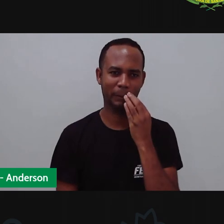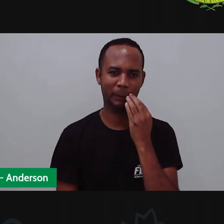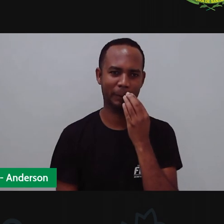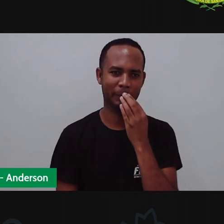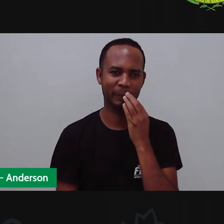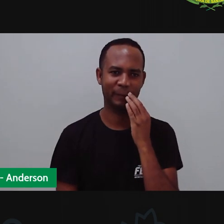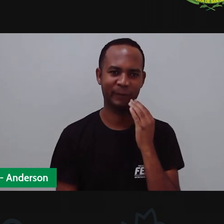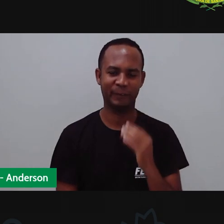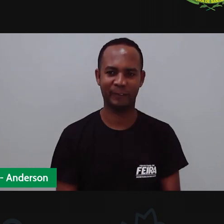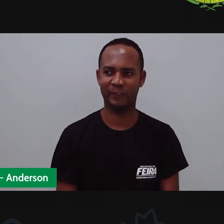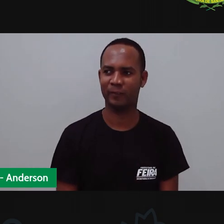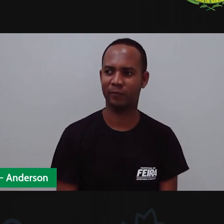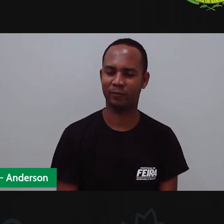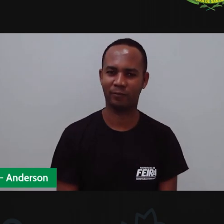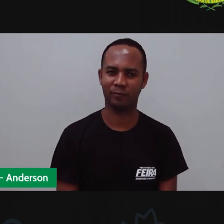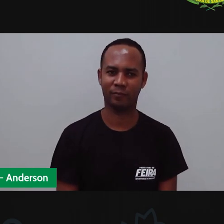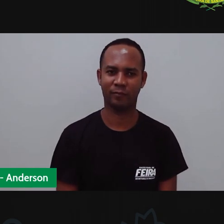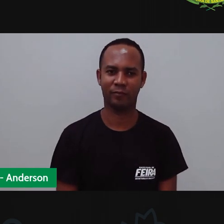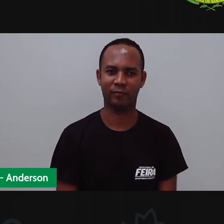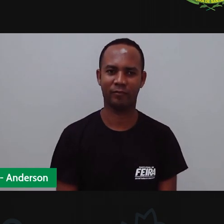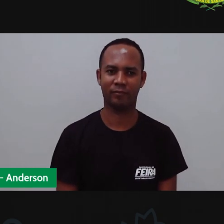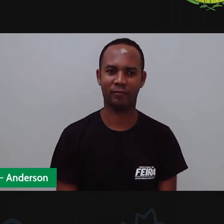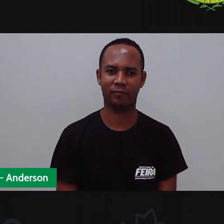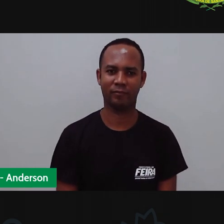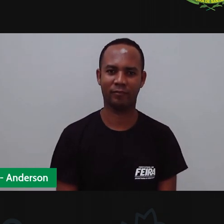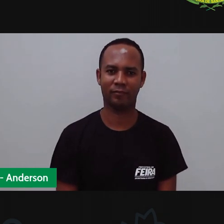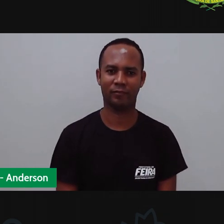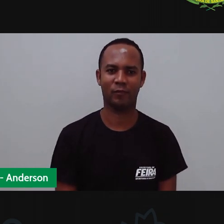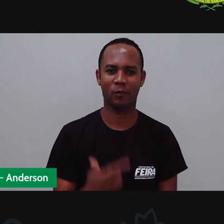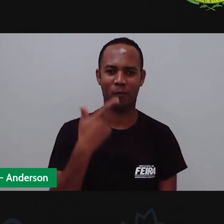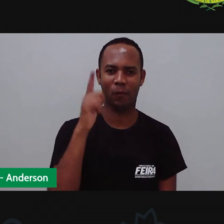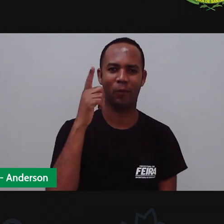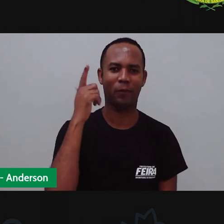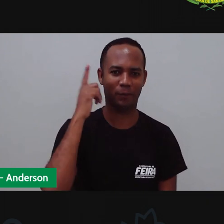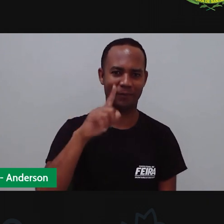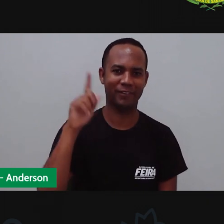Palito de picolé. Olha, agora vamos para a audição.